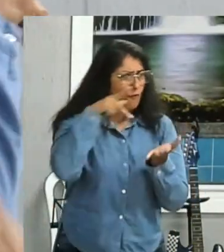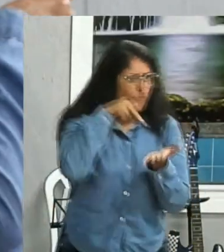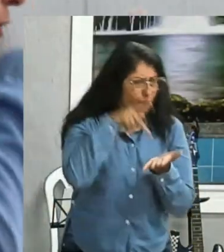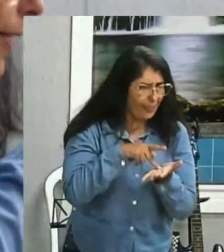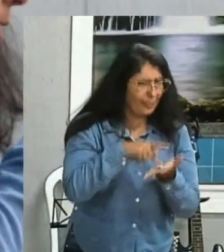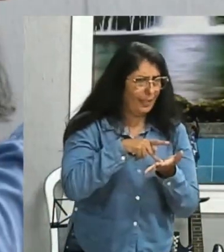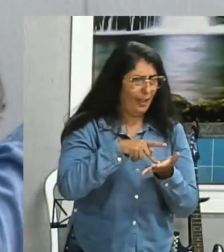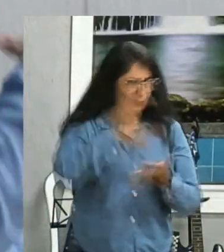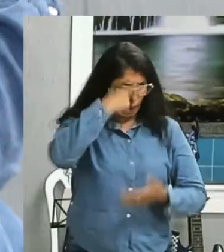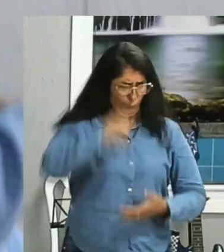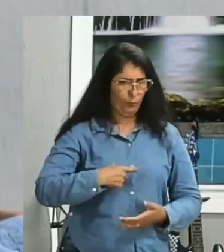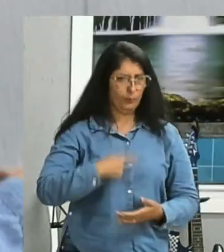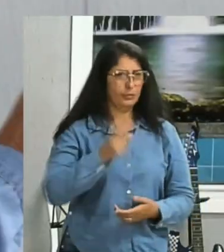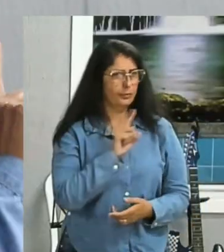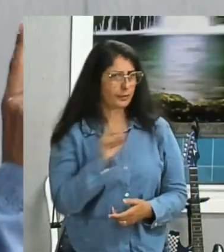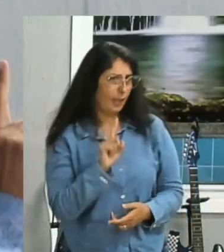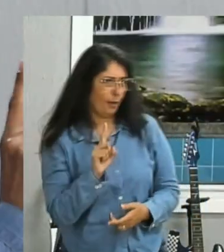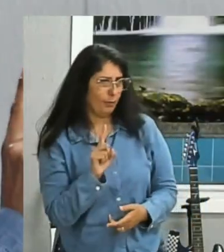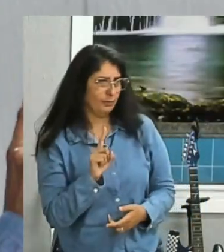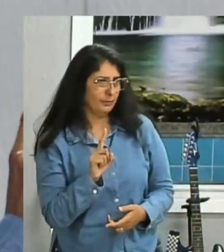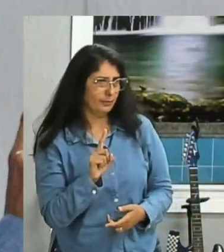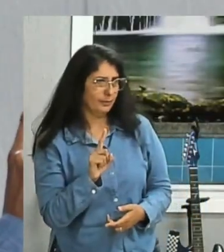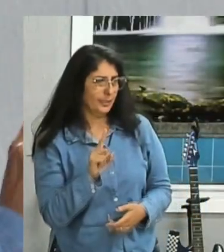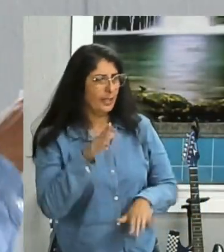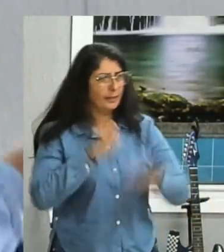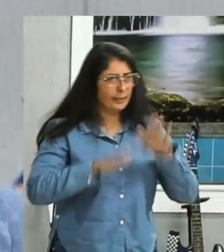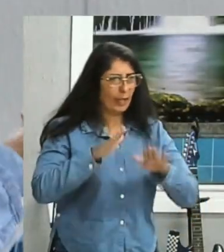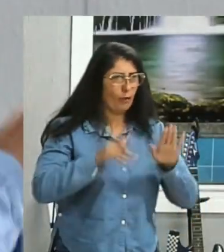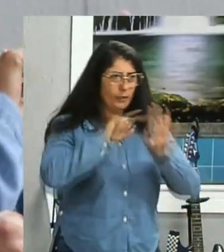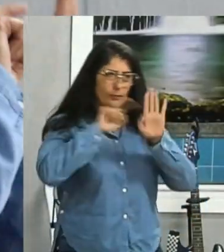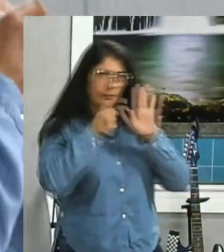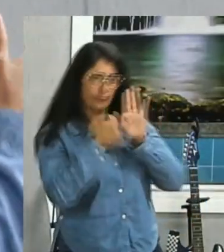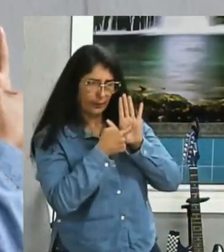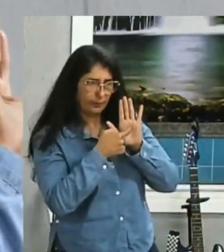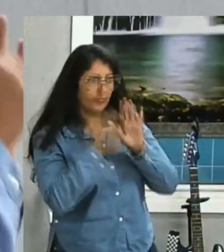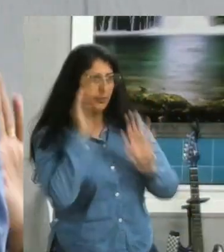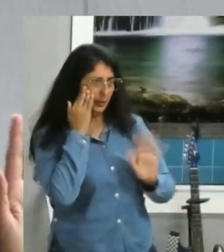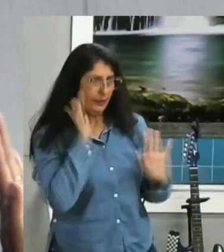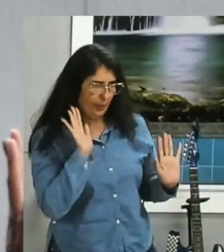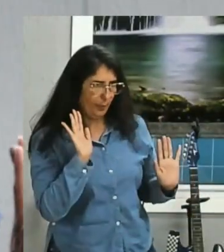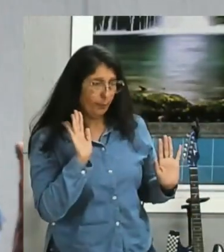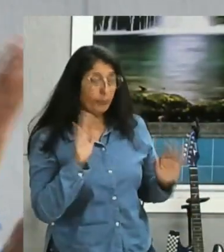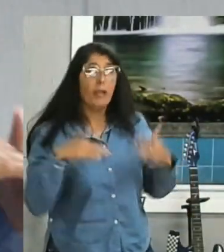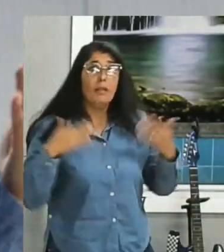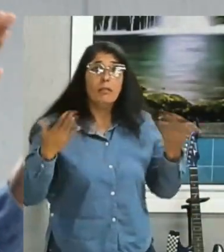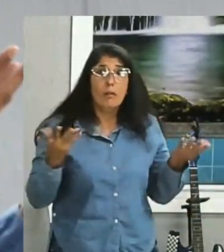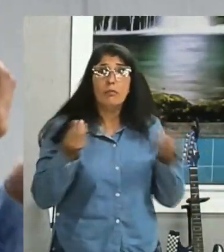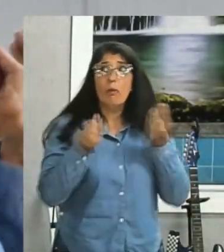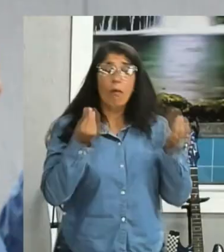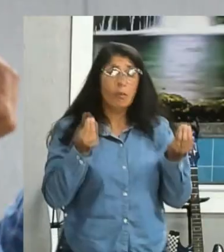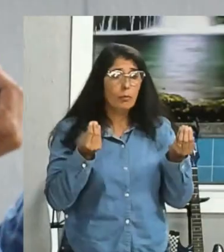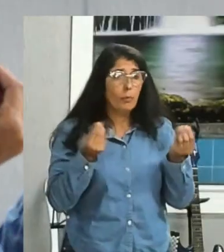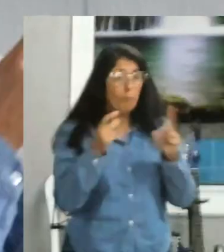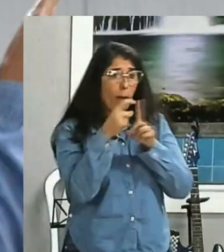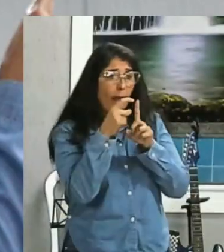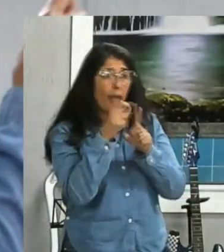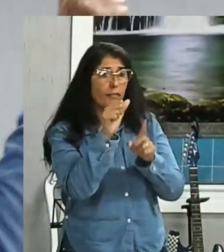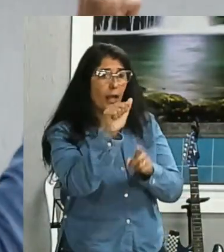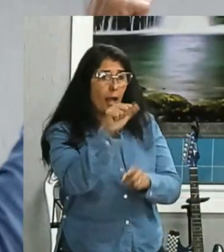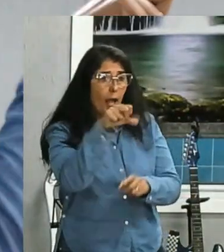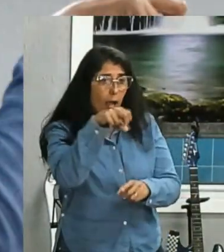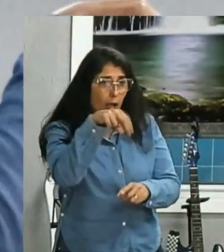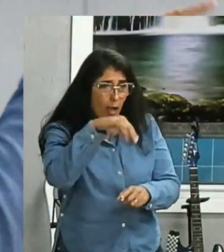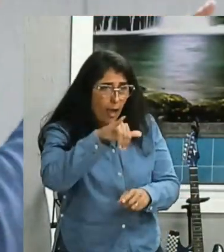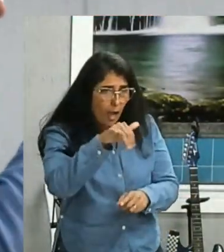lê capítulos 2 e 3 do Apocalipse. Então, pastor, o que podem significar esses anjos? Irmãos,